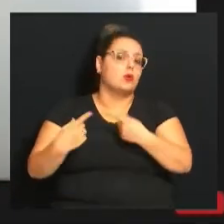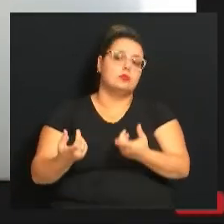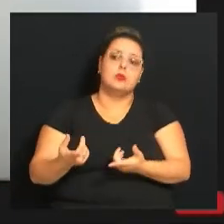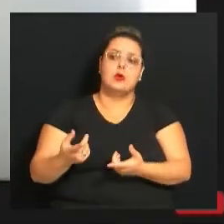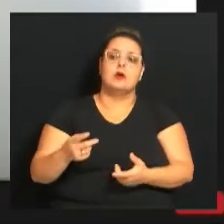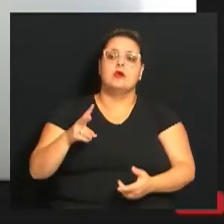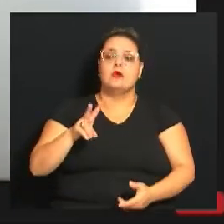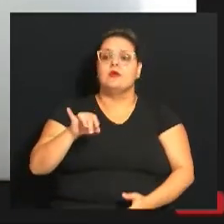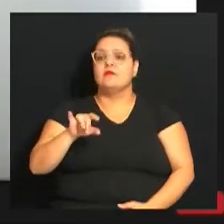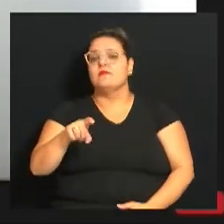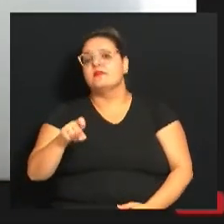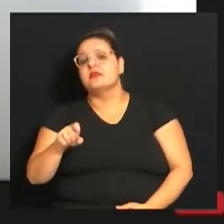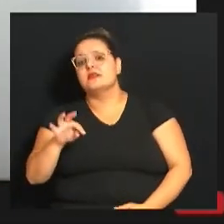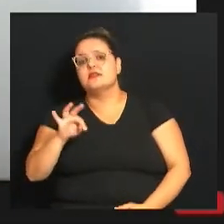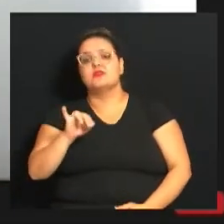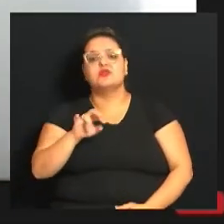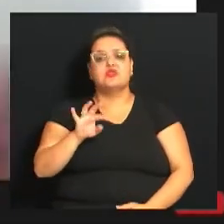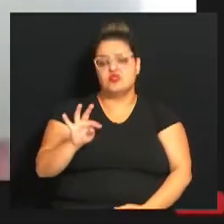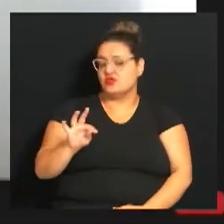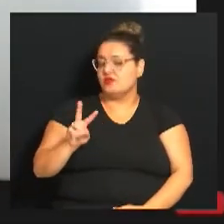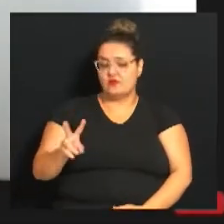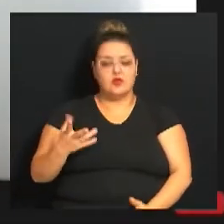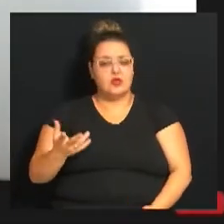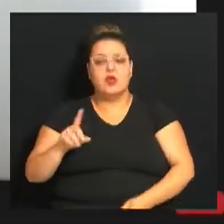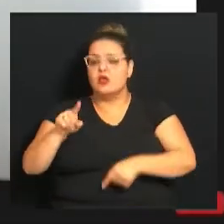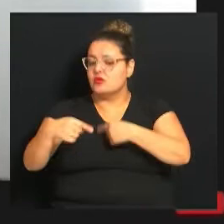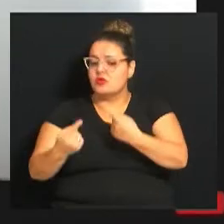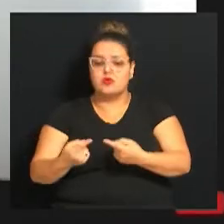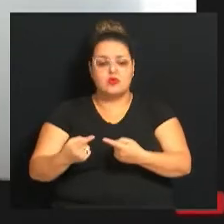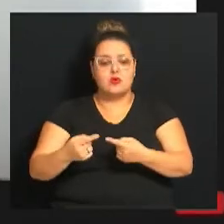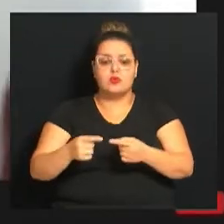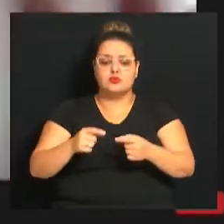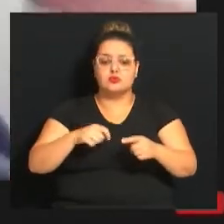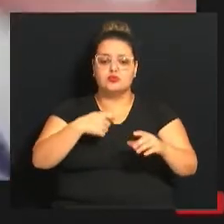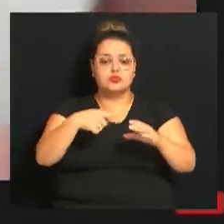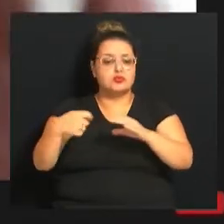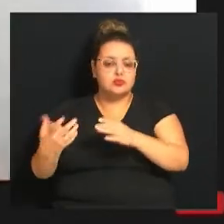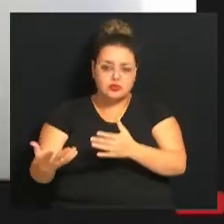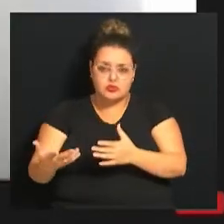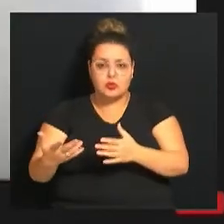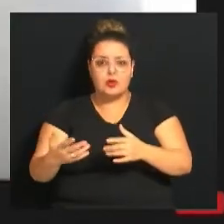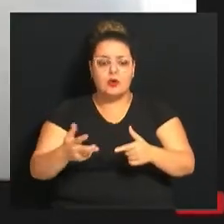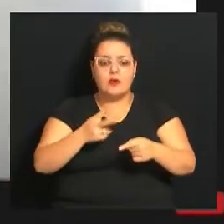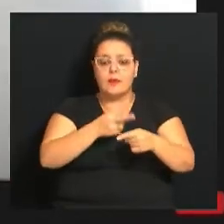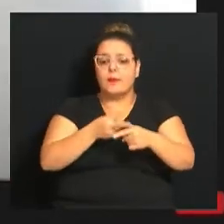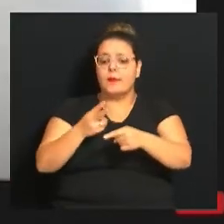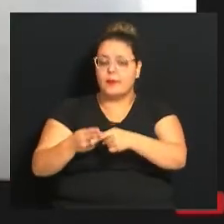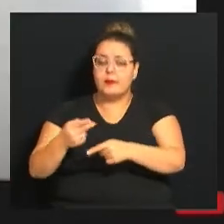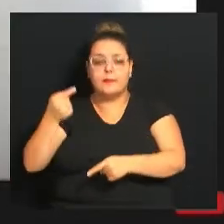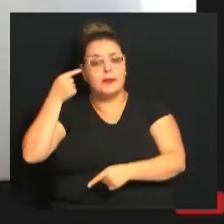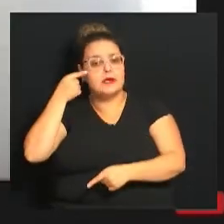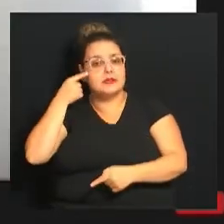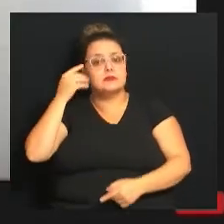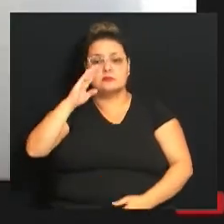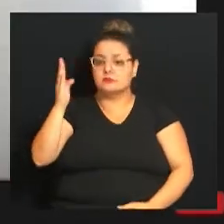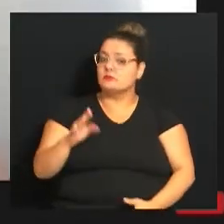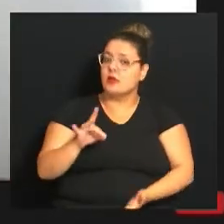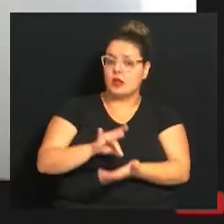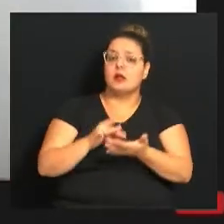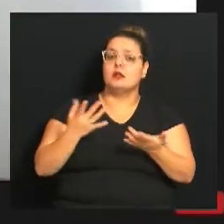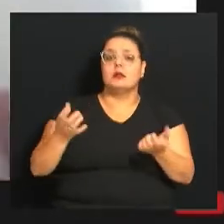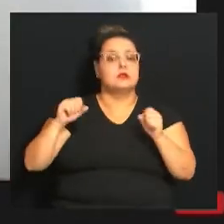Pluto TV e outros, onde você pode assistir séries. Então, pensando na nossa rede do Brasil, sim, porque